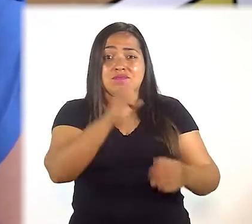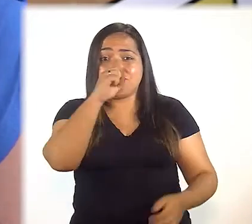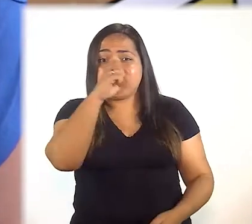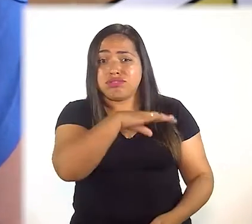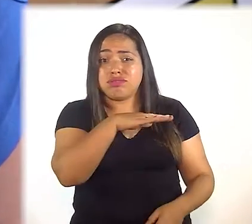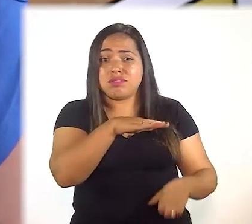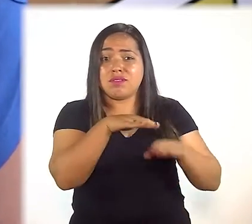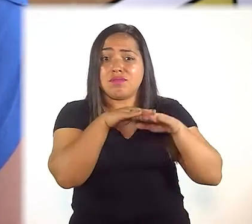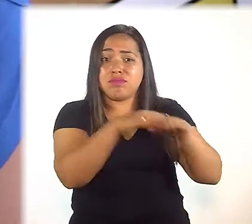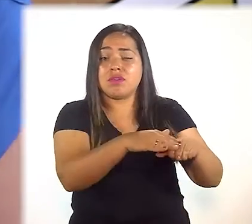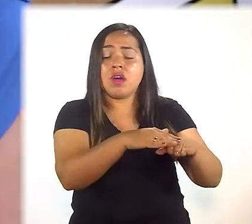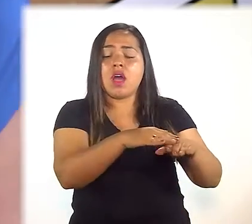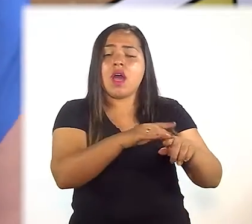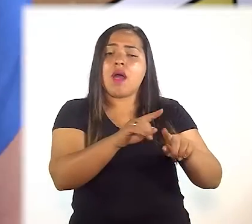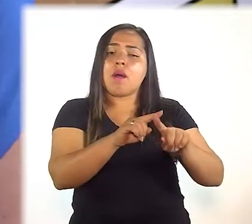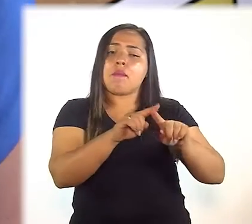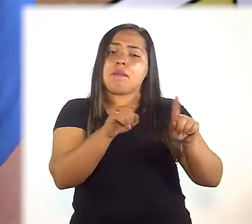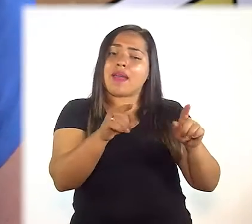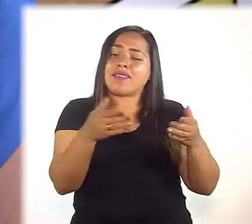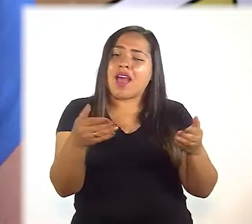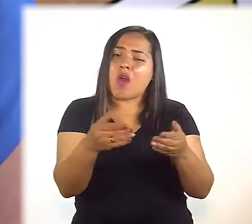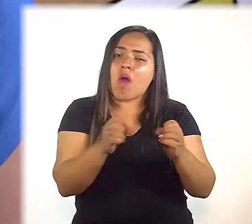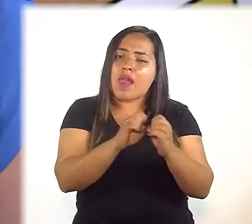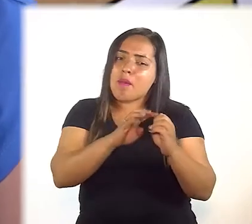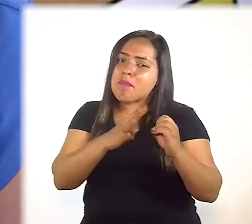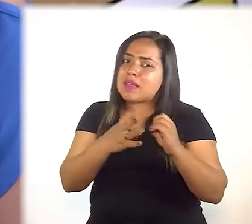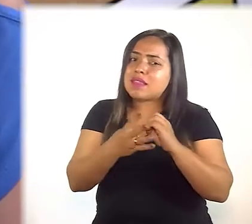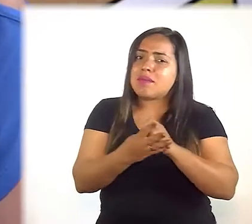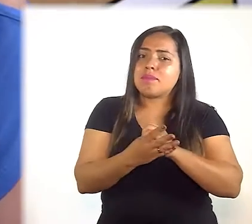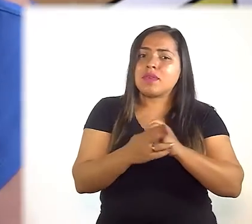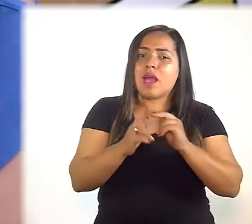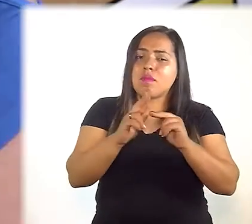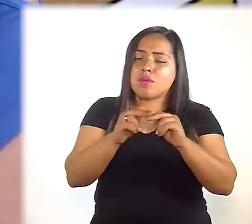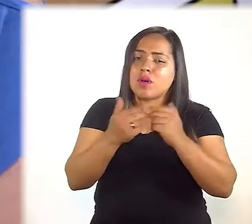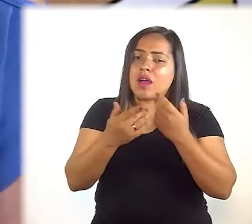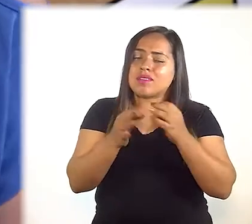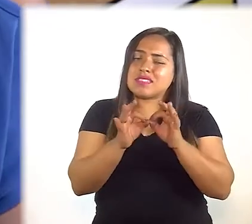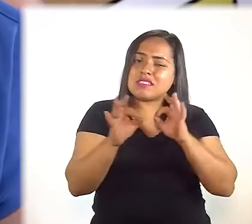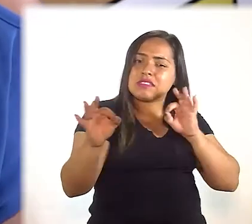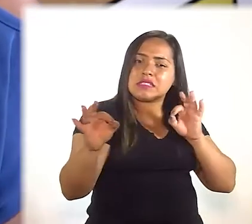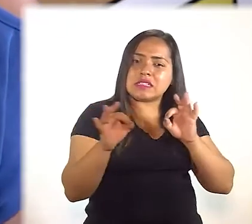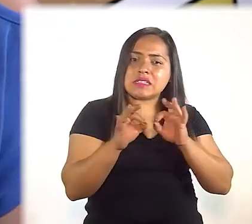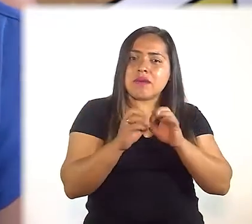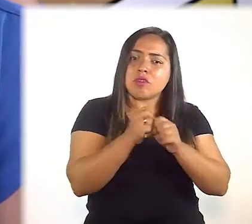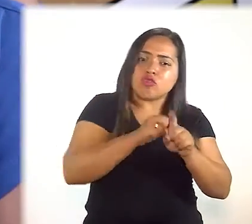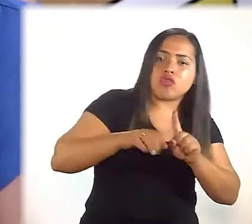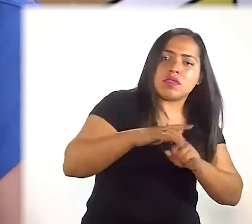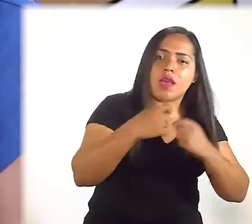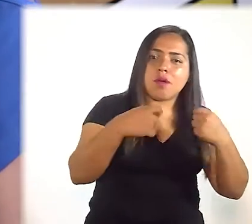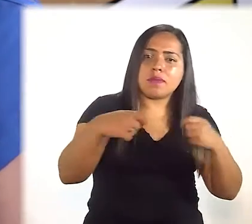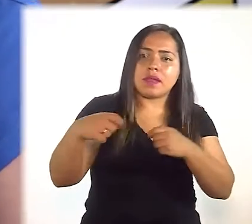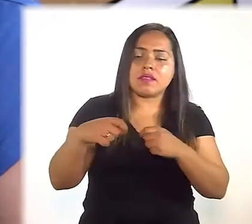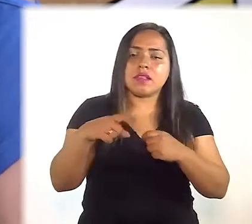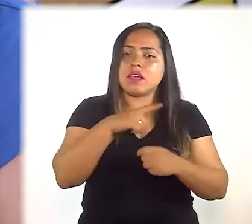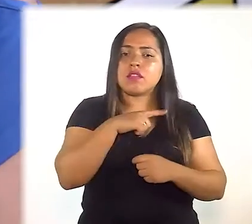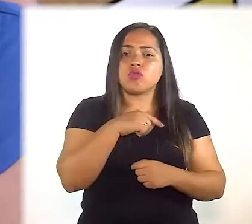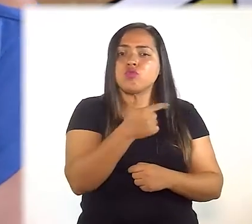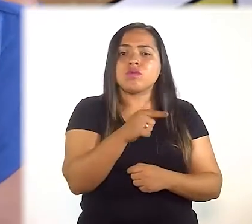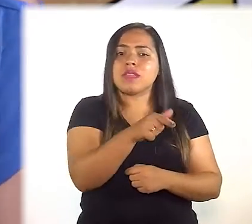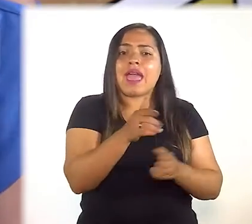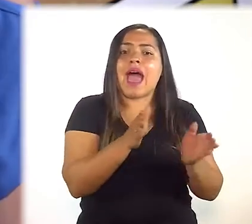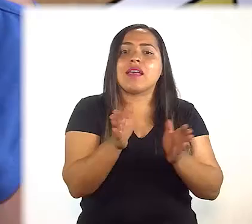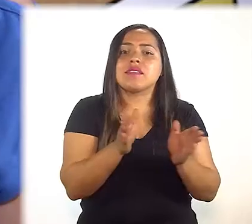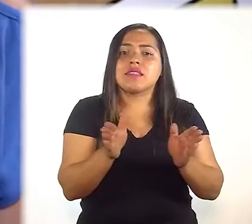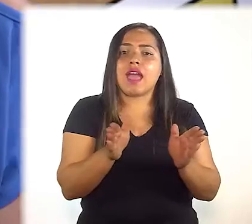justamente durante a pandemia, por conta do isolamento social, isolamento, distanciamento, ele não tem esse